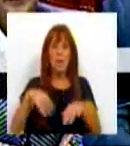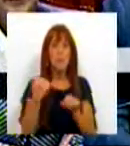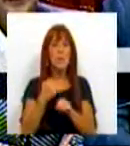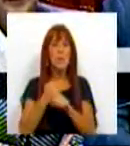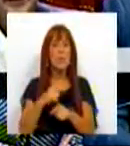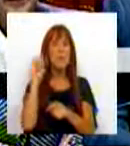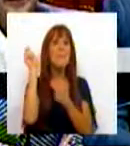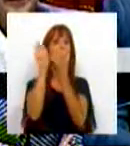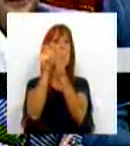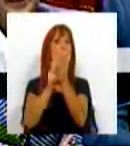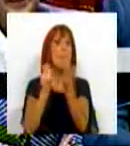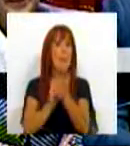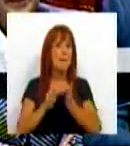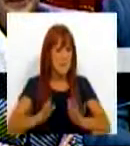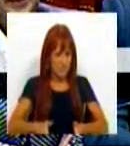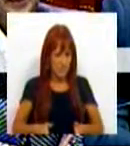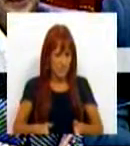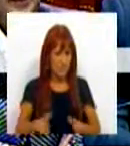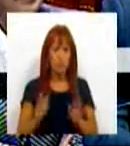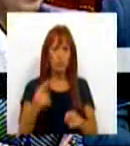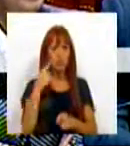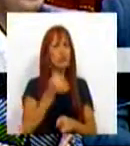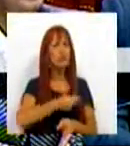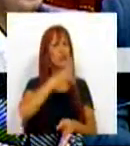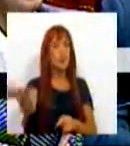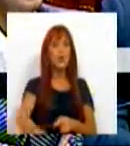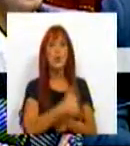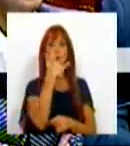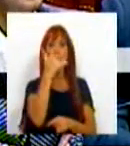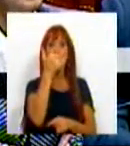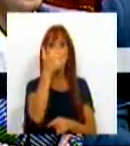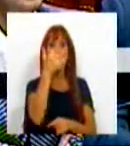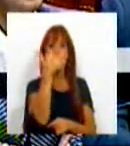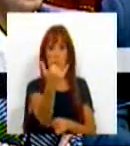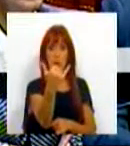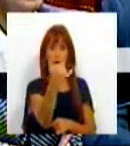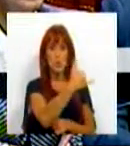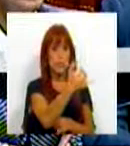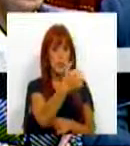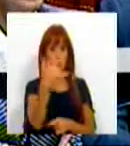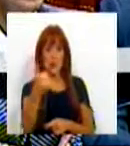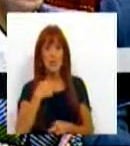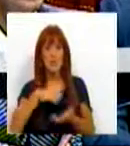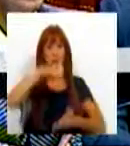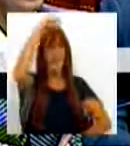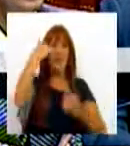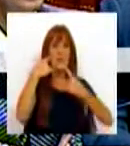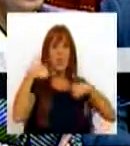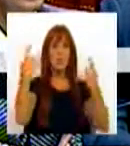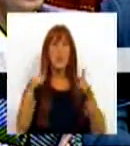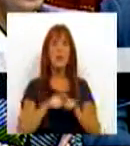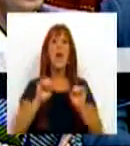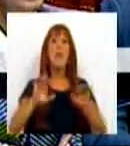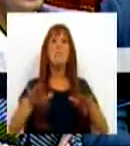aquele trabalho de calendarização. Estão já identificados 252 edifícios públicos que constam